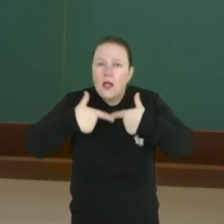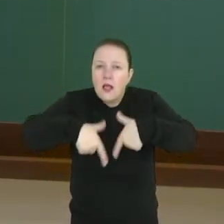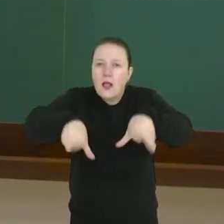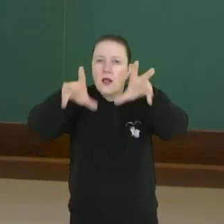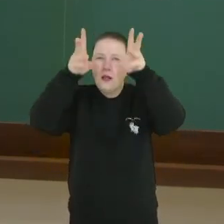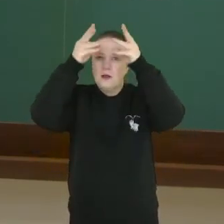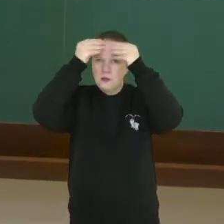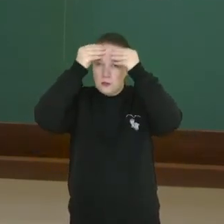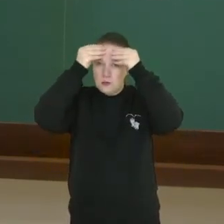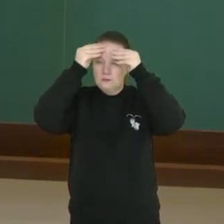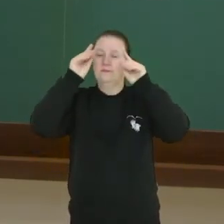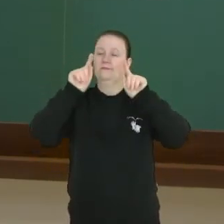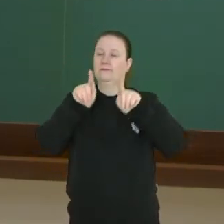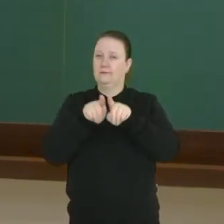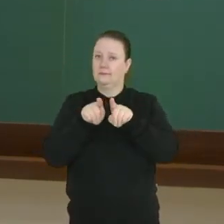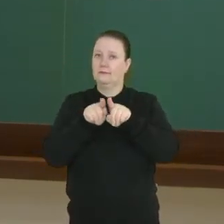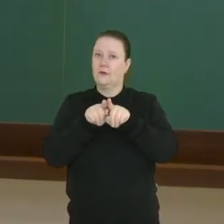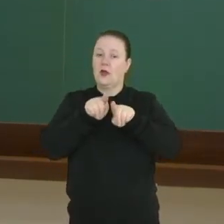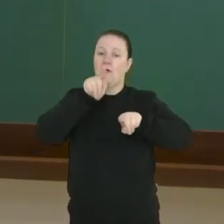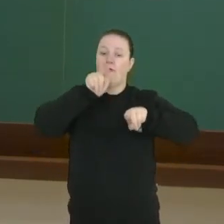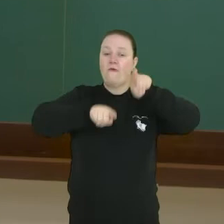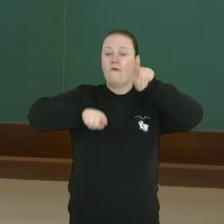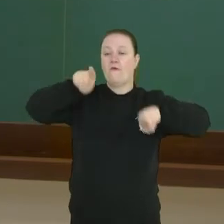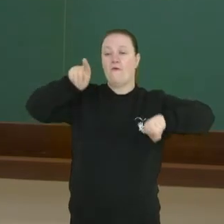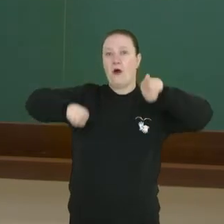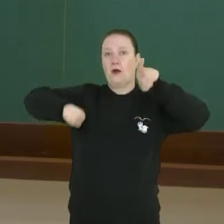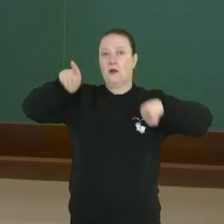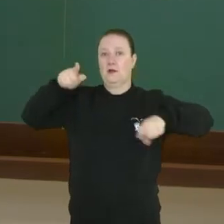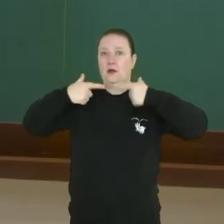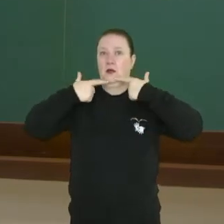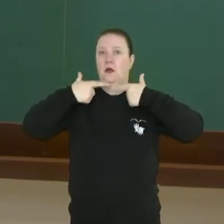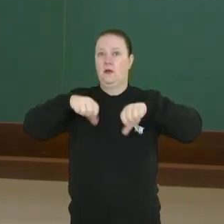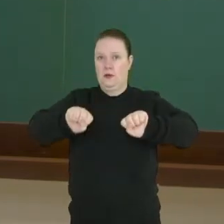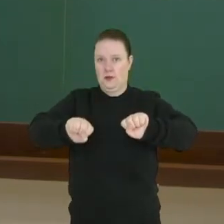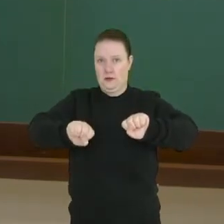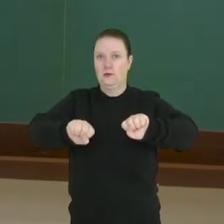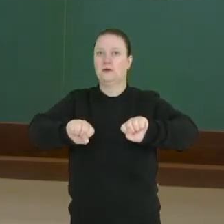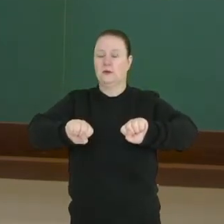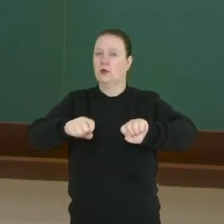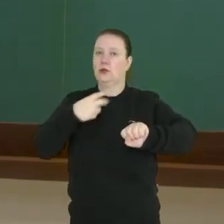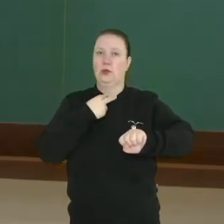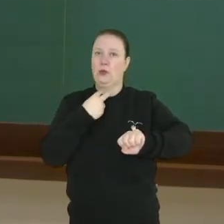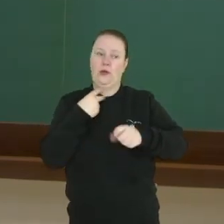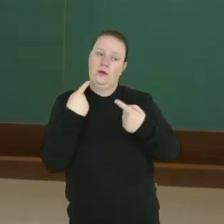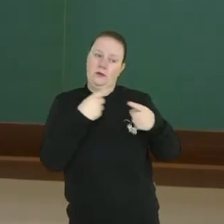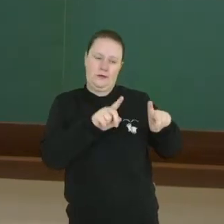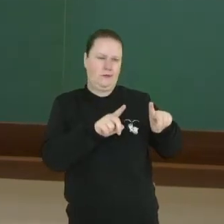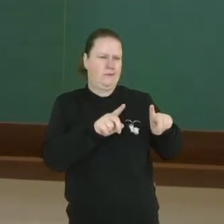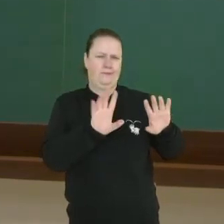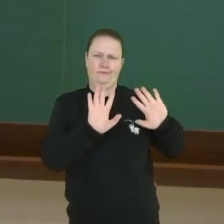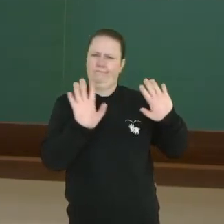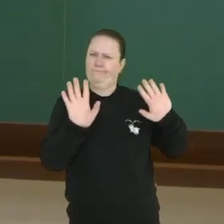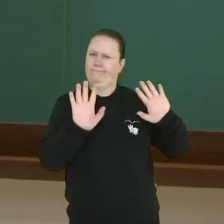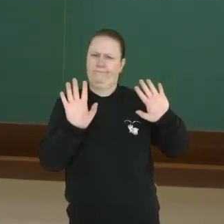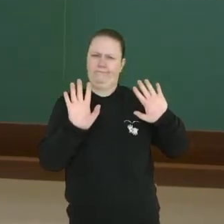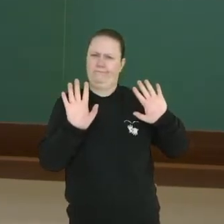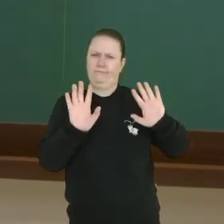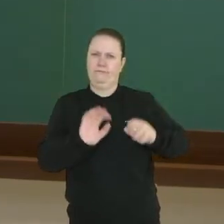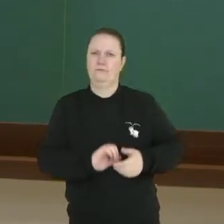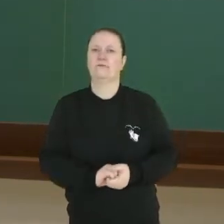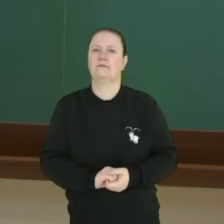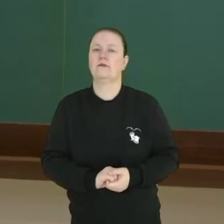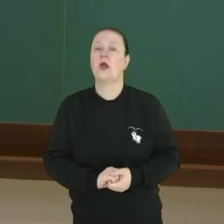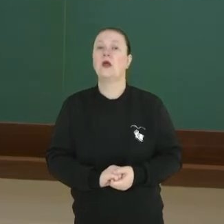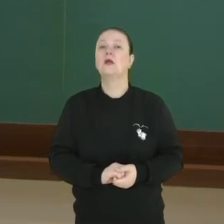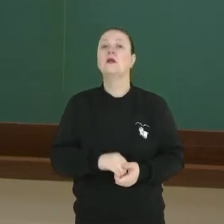que ocorre chamado variação linguística, então nós não podemos debochar do outro por conta disso, né? Então, elas foram